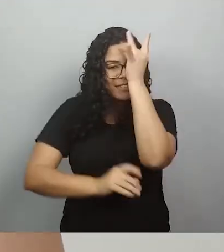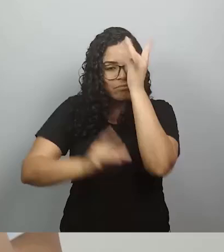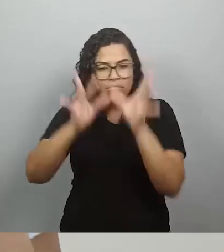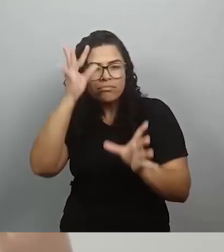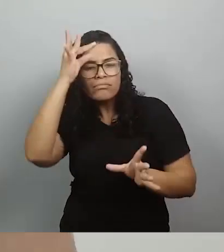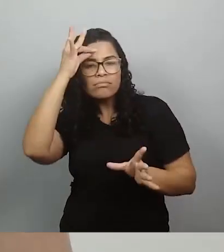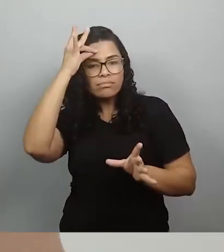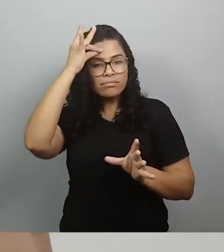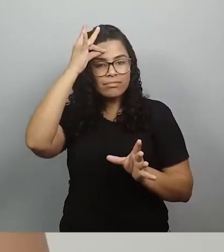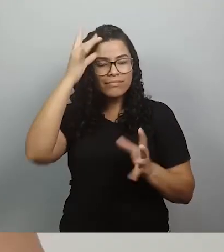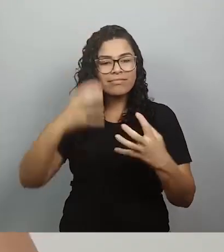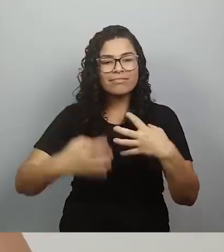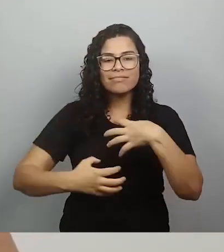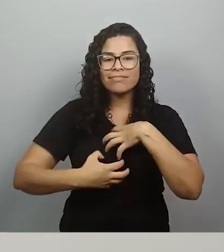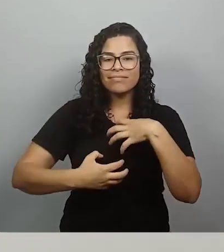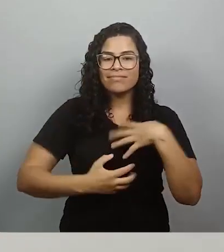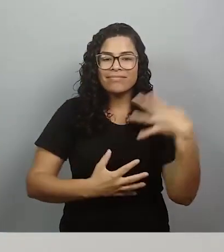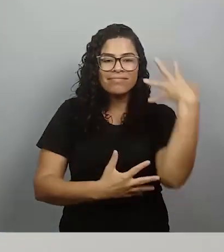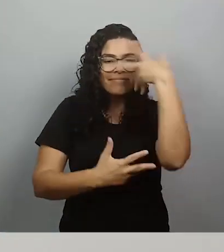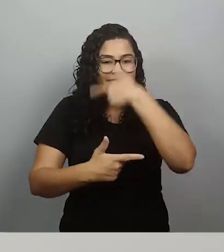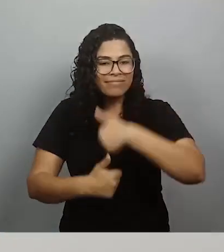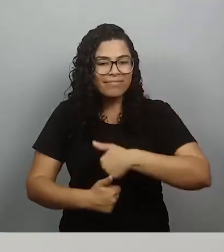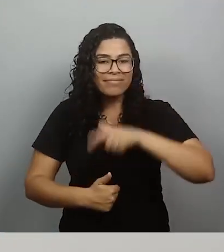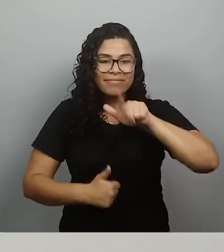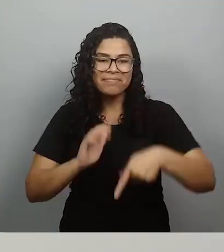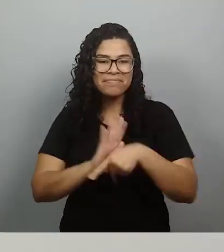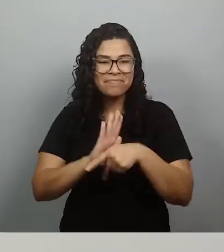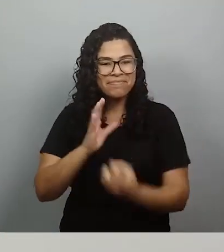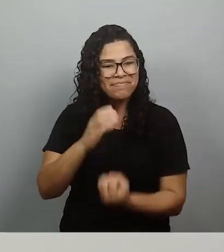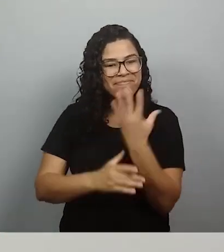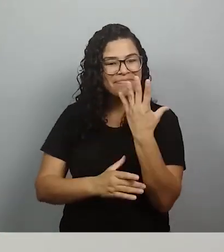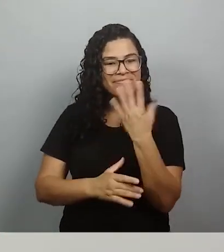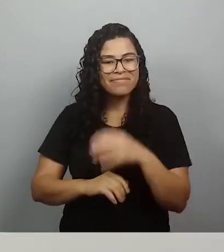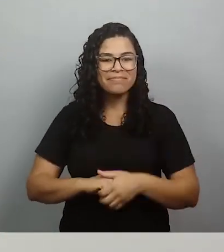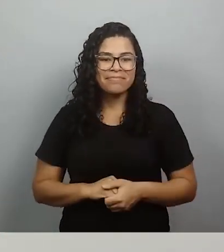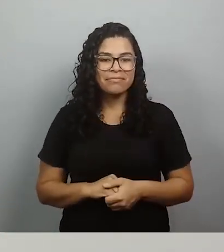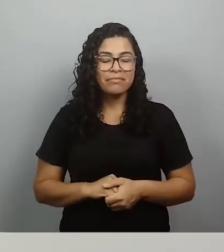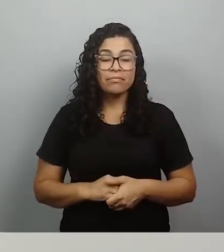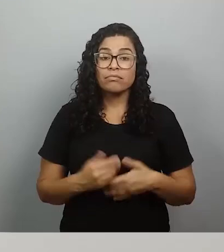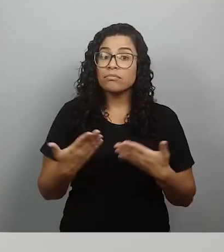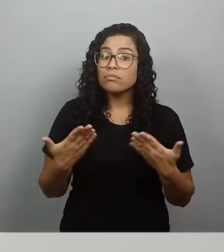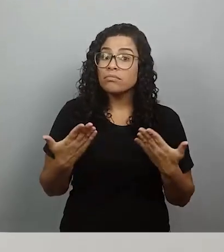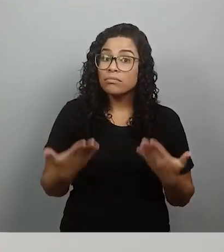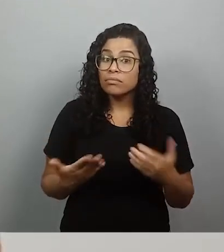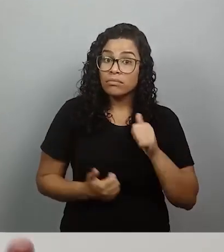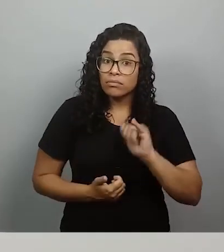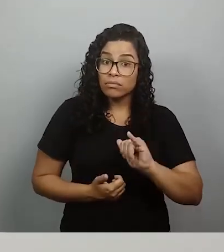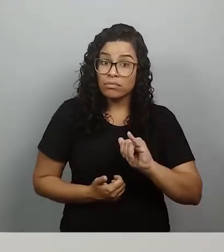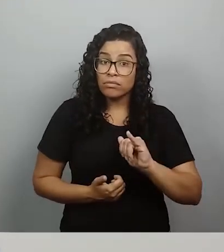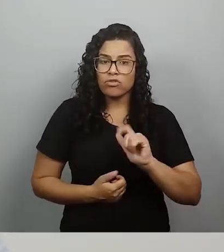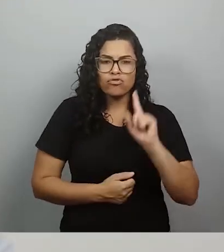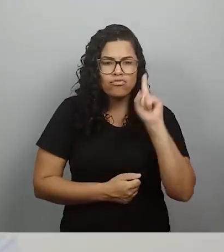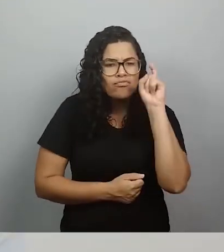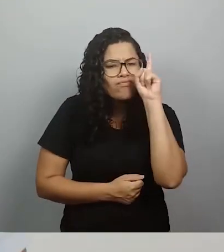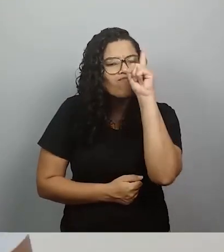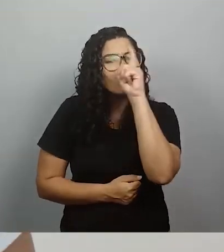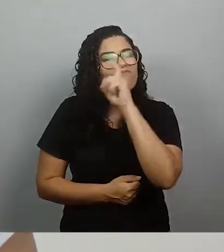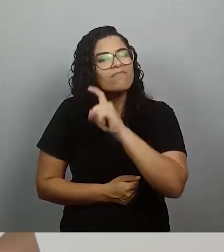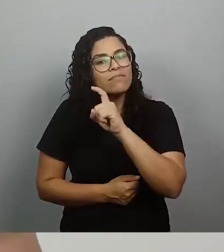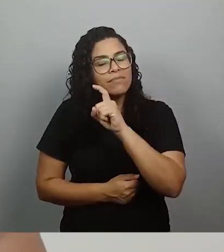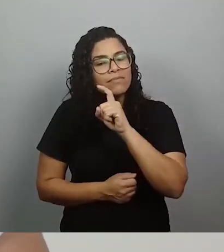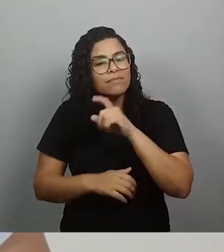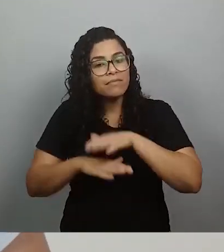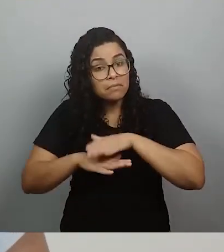e conservarem essa coisa tão linda que é a criatividade. Para quem ainda tem um pouco de dificuldade de